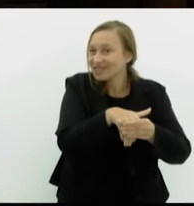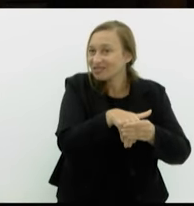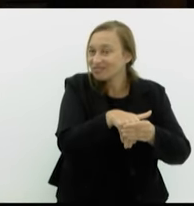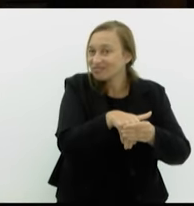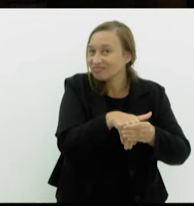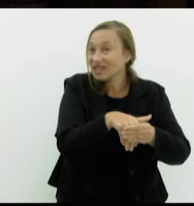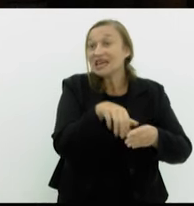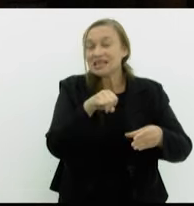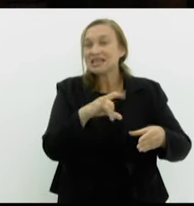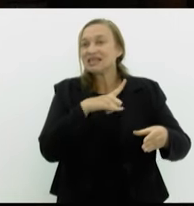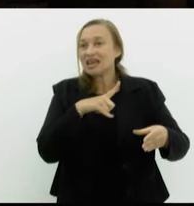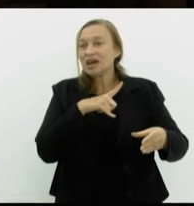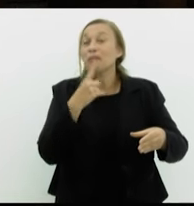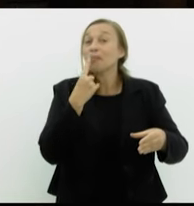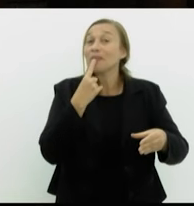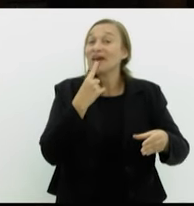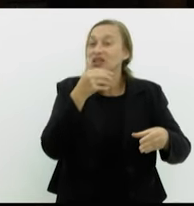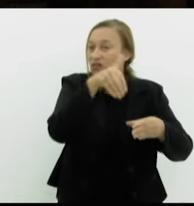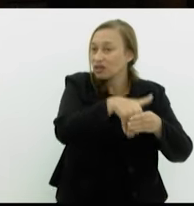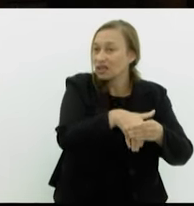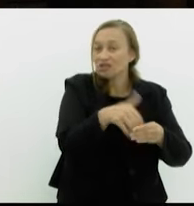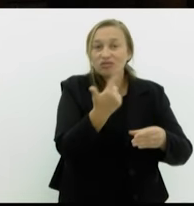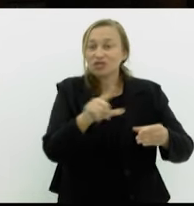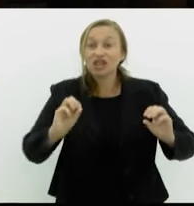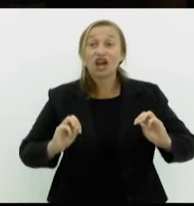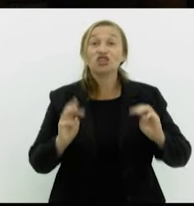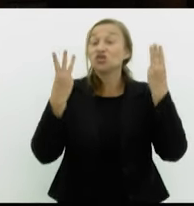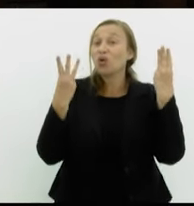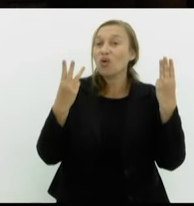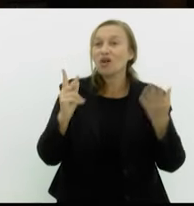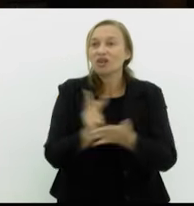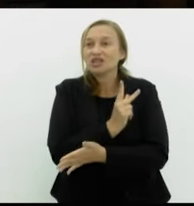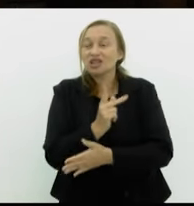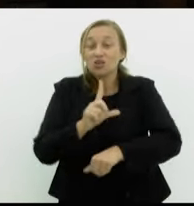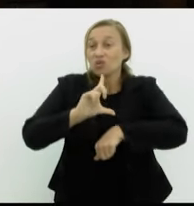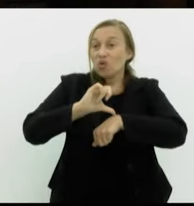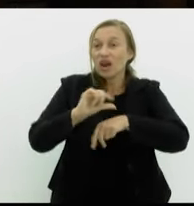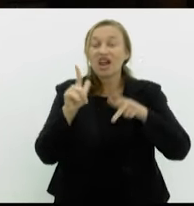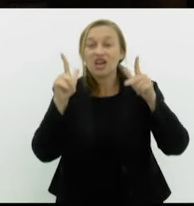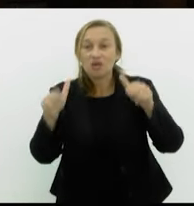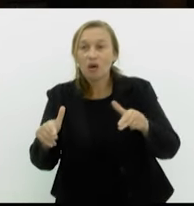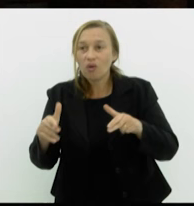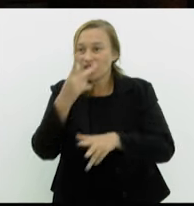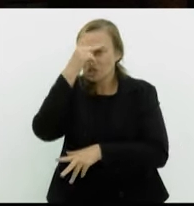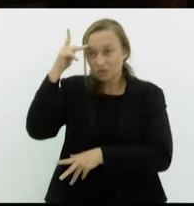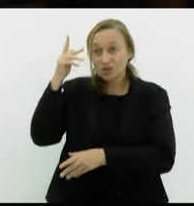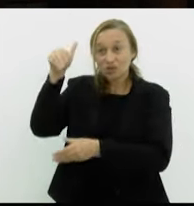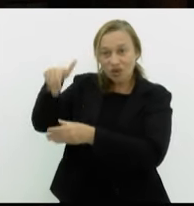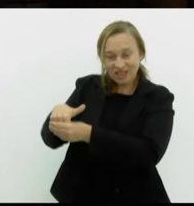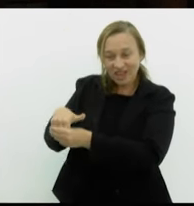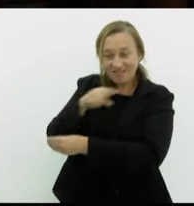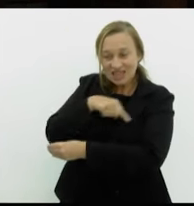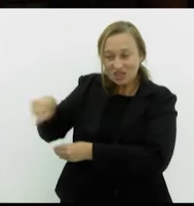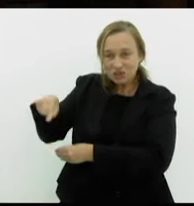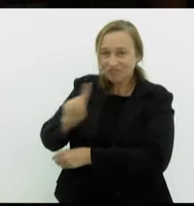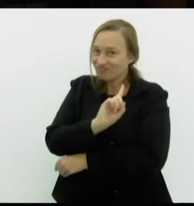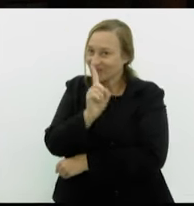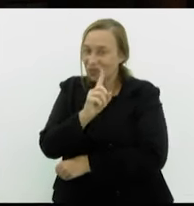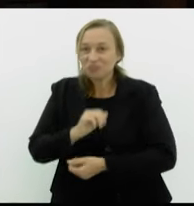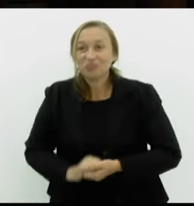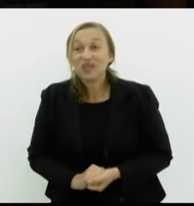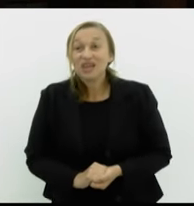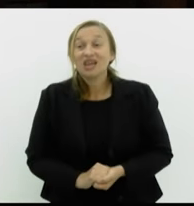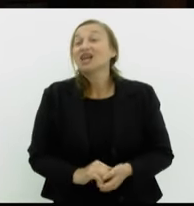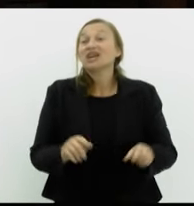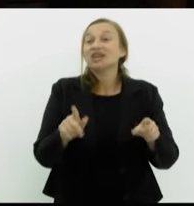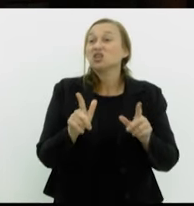Caso tenha votação ali perto, não vai ter show rolando no mesmo horário que as pessoas estiverem indo votar. Aliás,